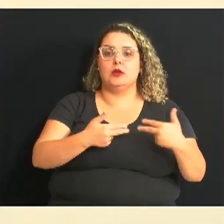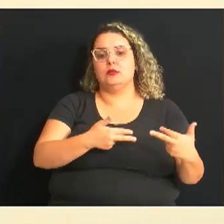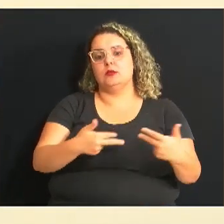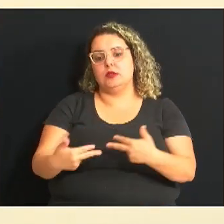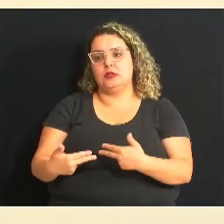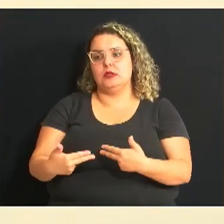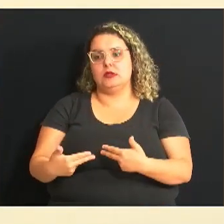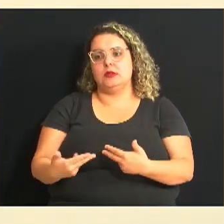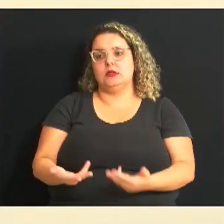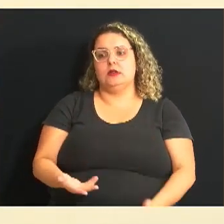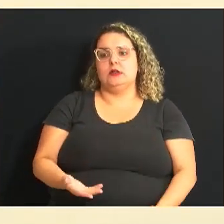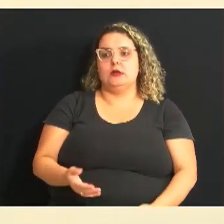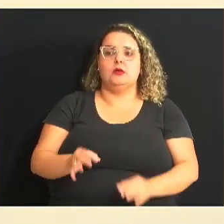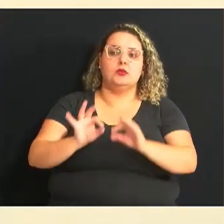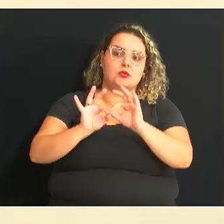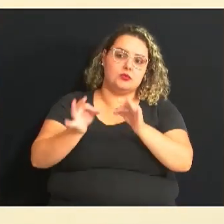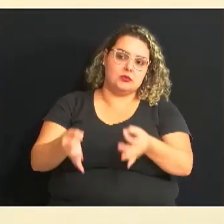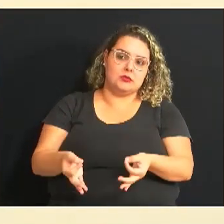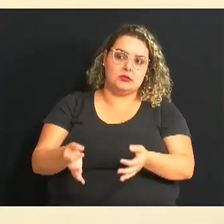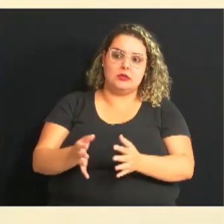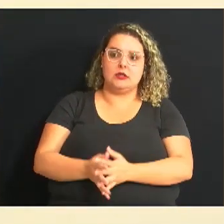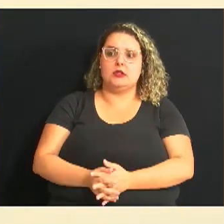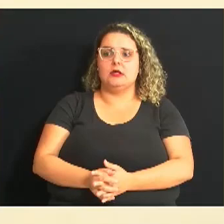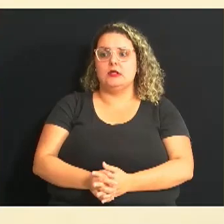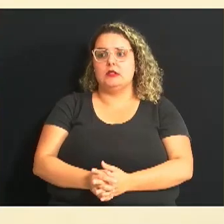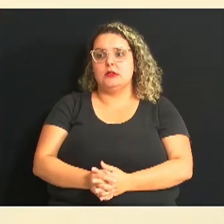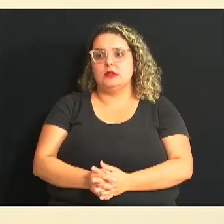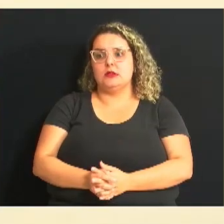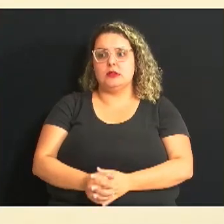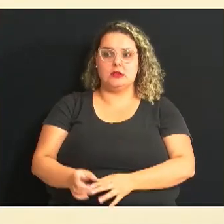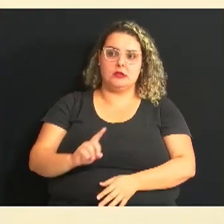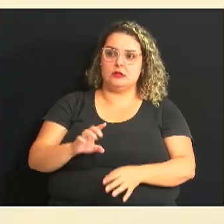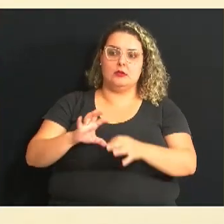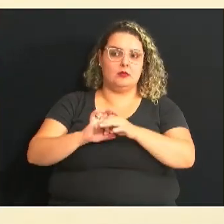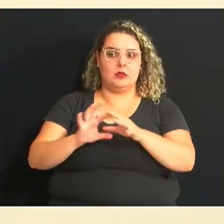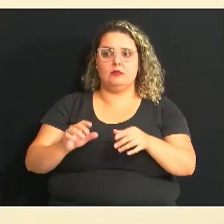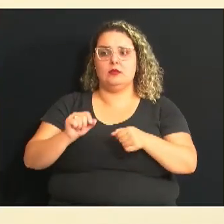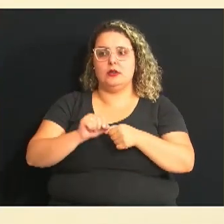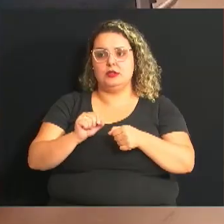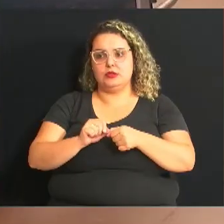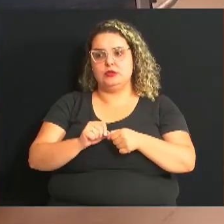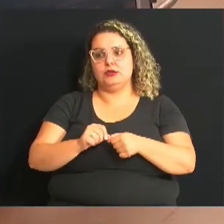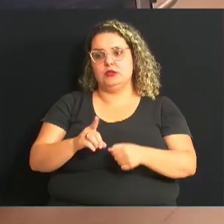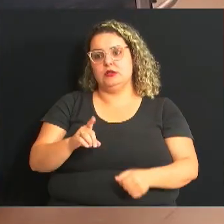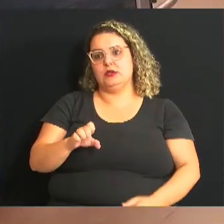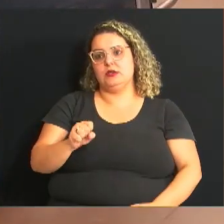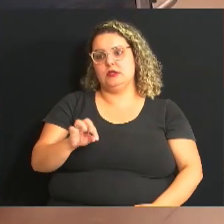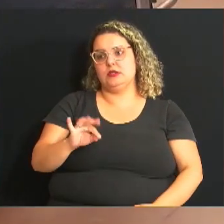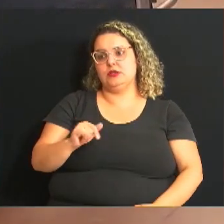modelo desconto simplificado, né? Aquele modelo já não permite que você faça essa destinação.